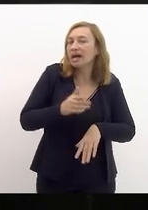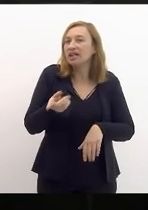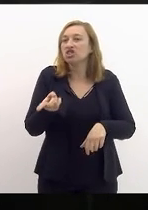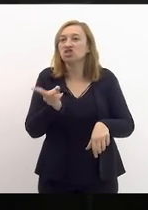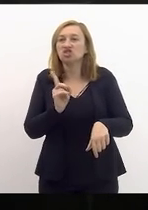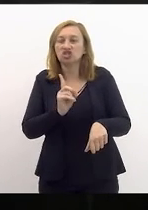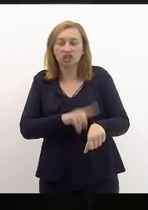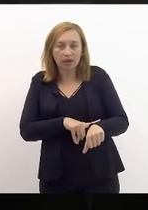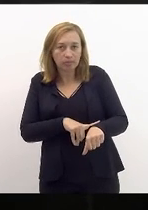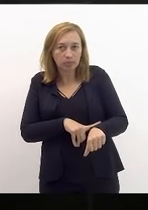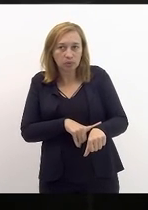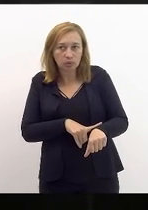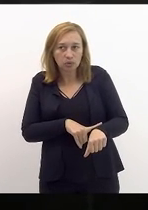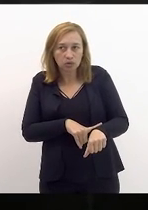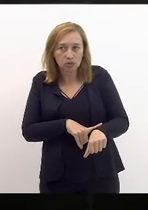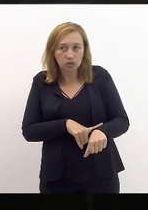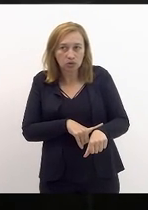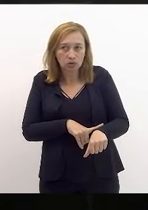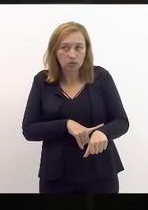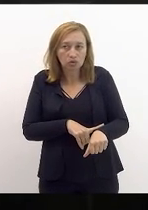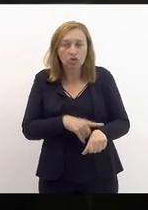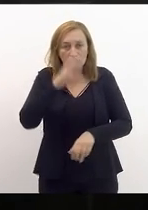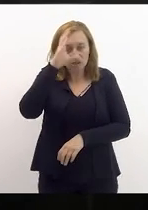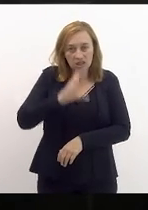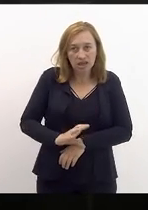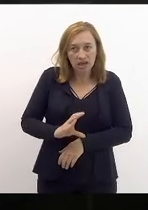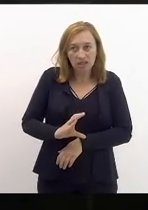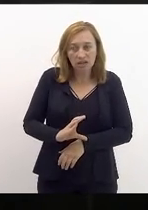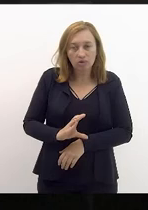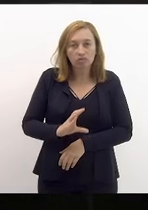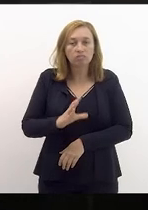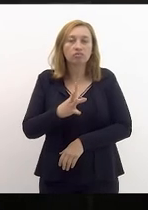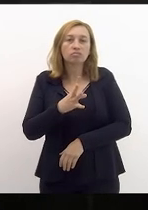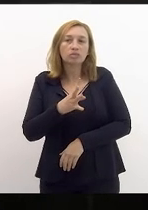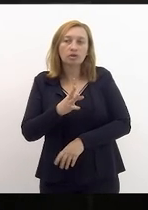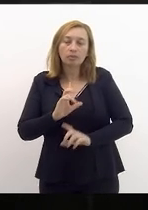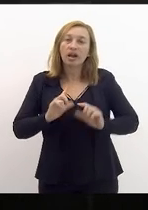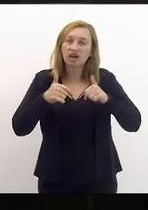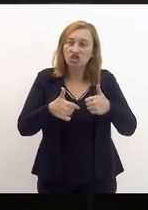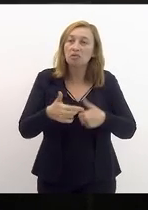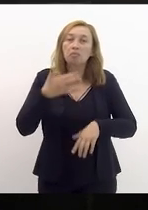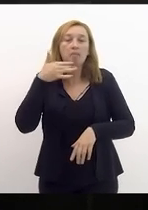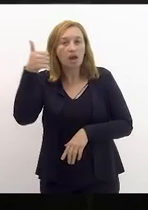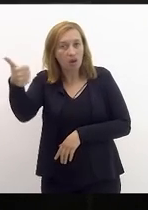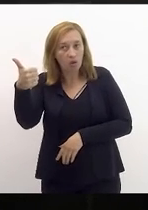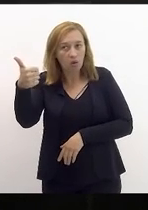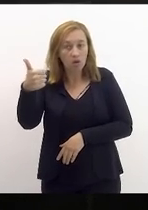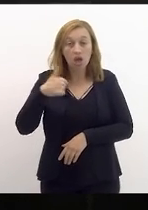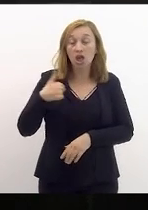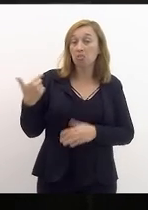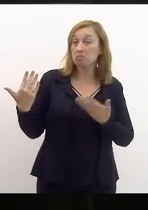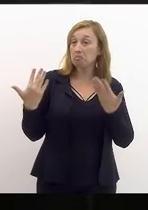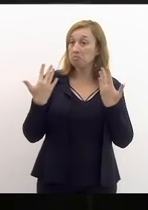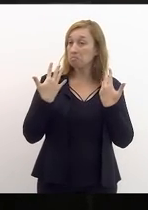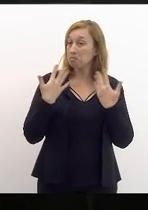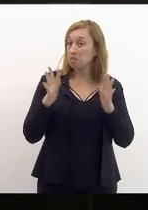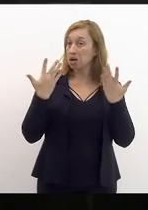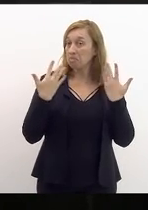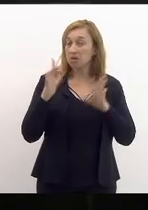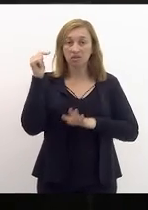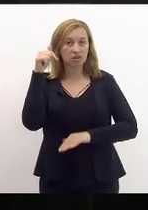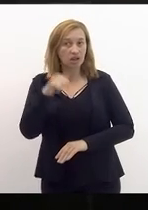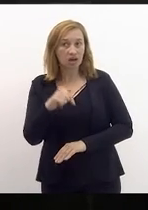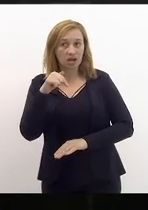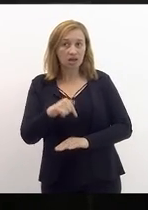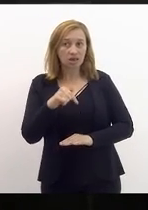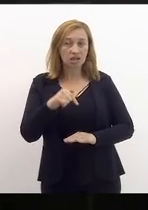tempo Eu tenho um cidadão para tomar conhecimento melhor e Eu Louvo aqui a